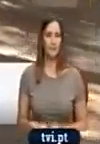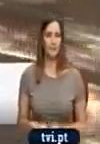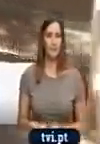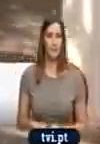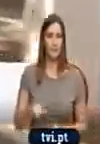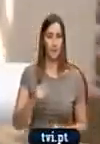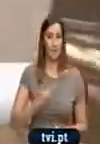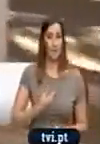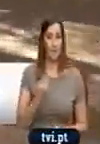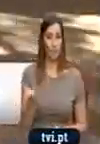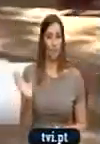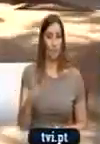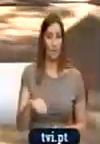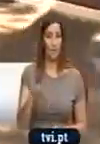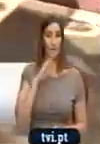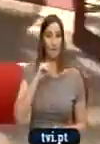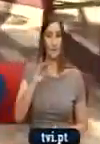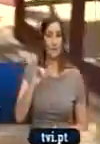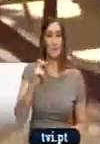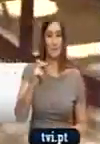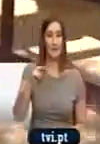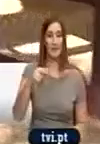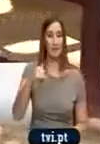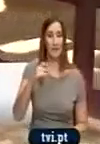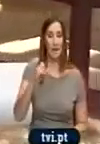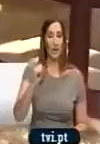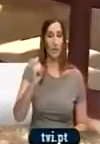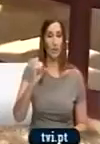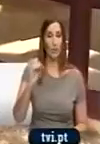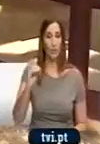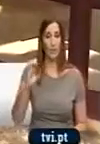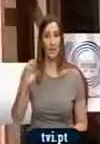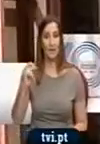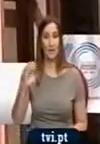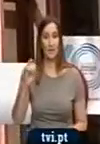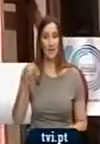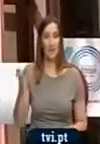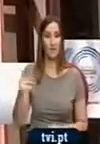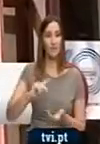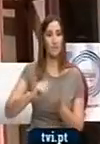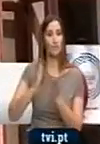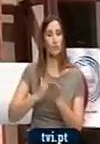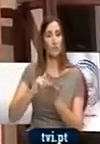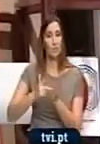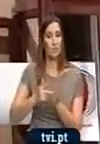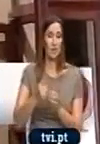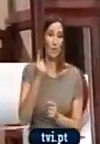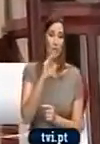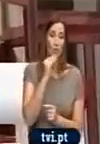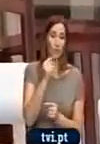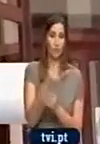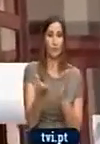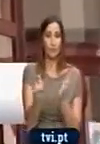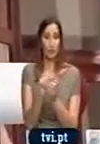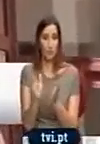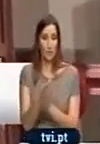Edu Almeida vem de Santiago do Cacém estudar Engenharia Informática para Faro. É um dos 1.231 alunos